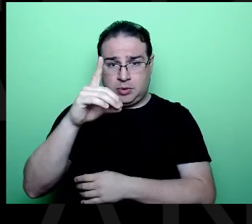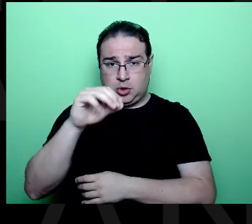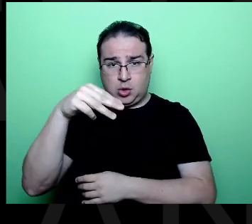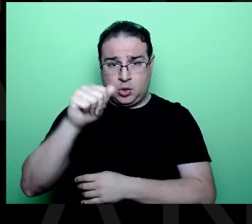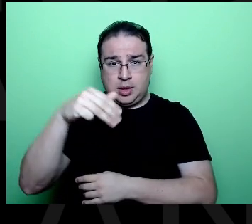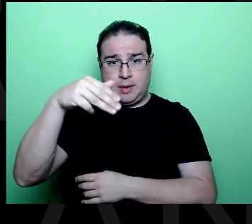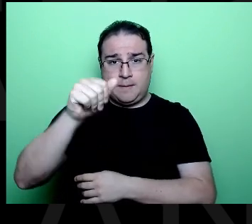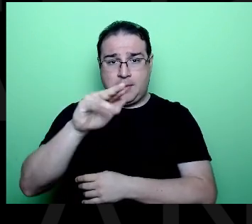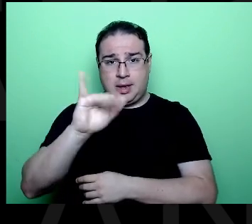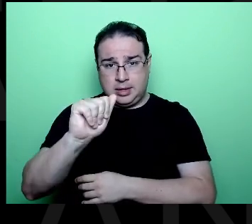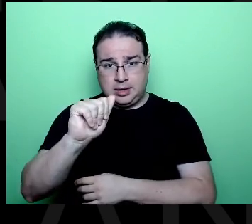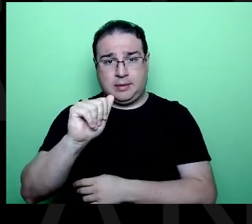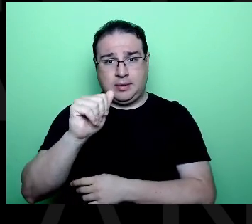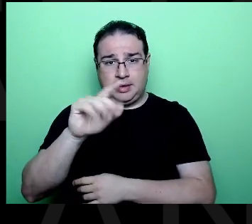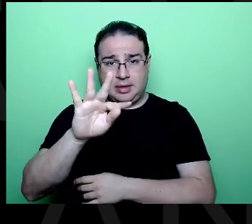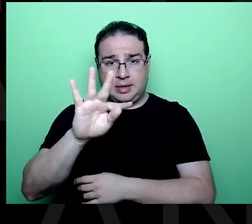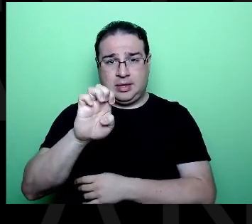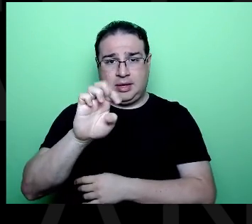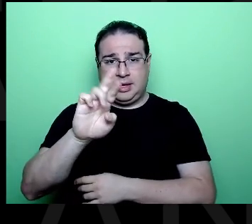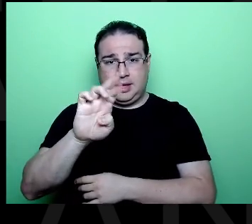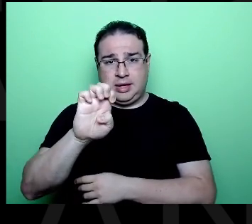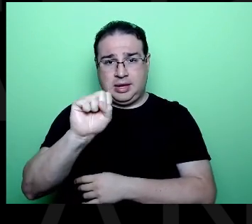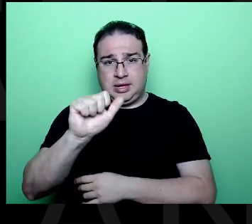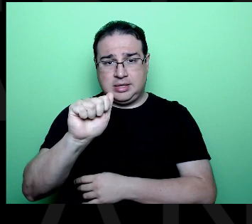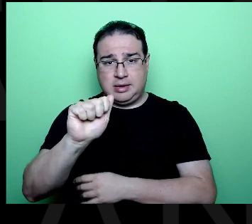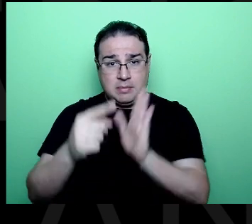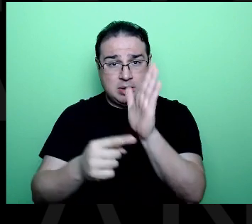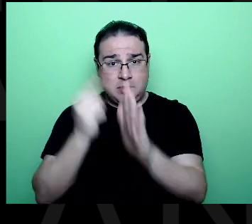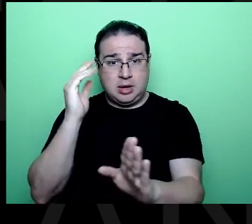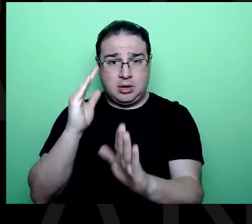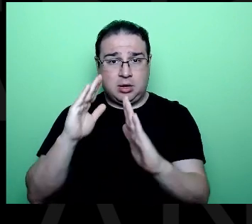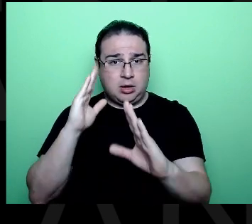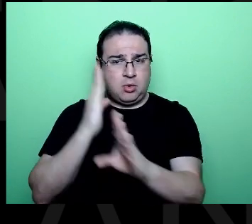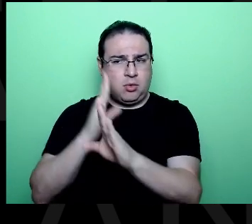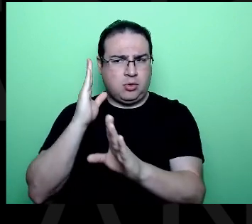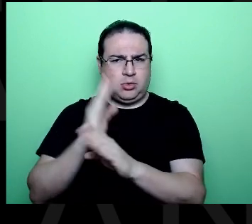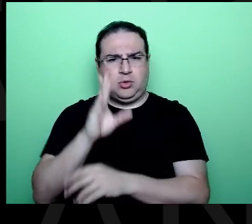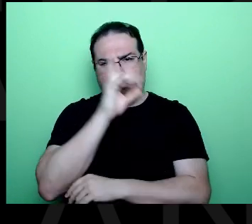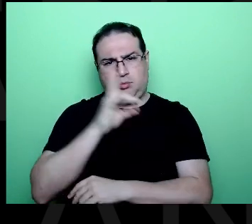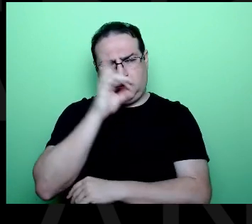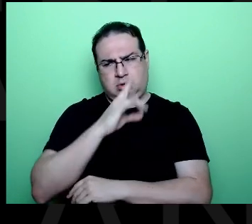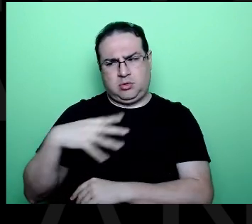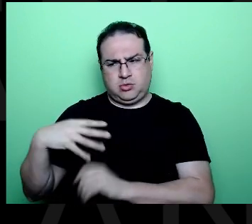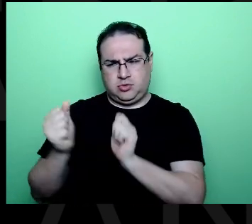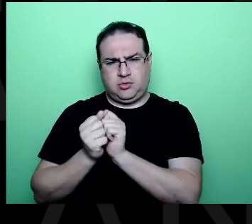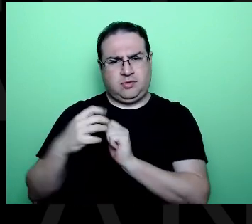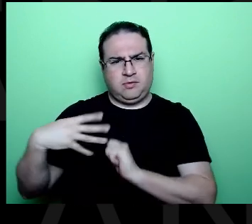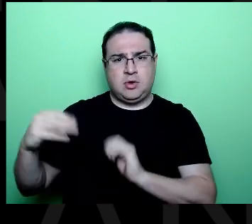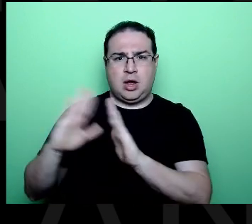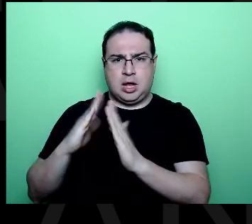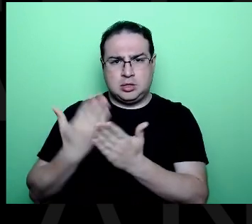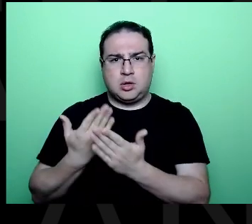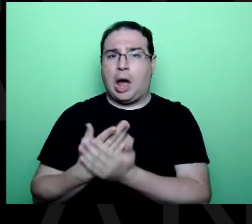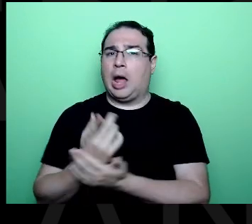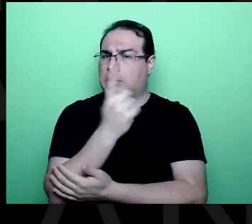dona Maria Tereza, o primeiro encontro foi num domingo. A senhora não poderia ter